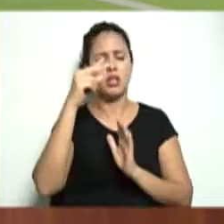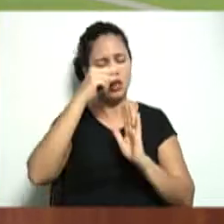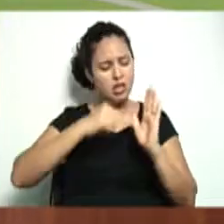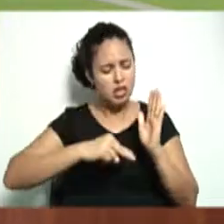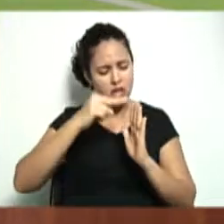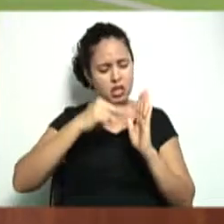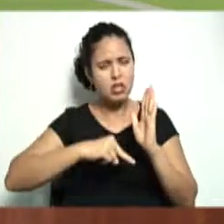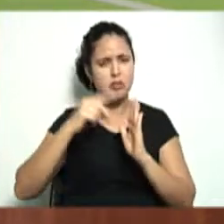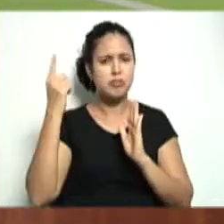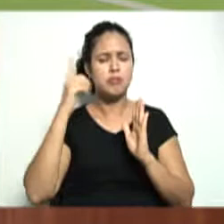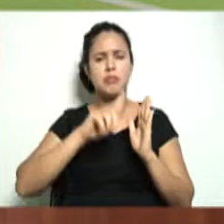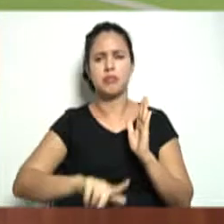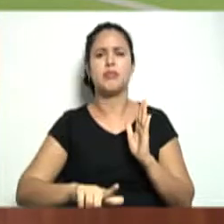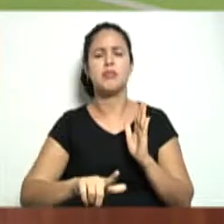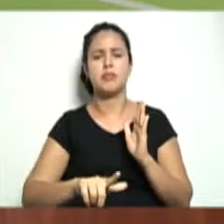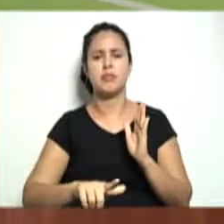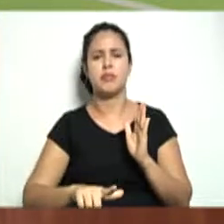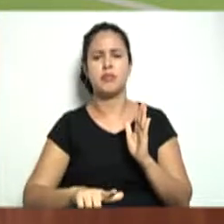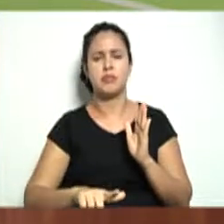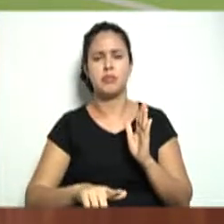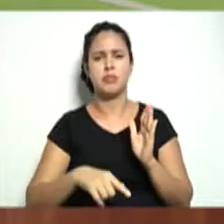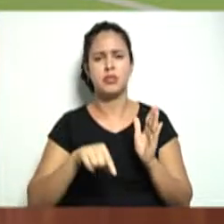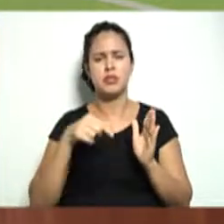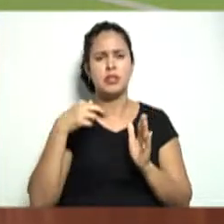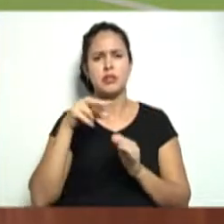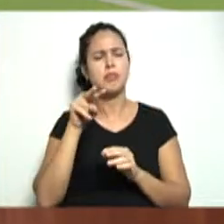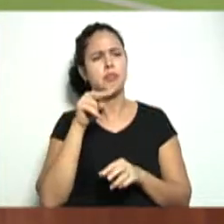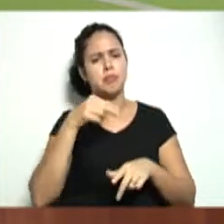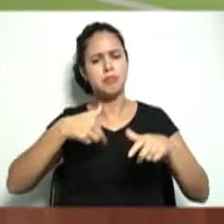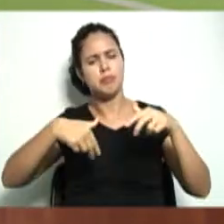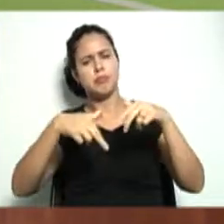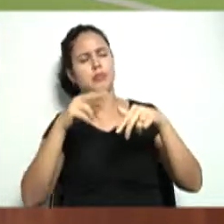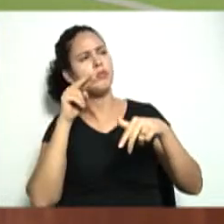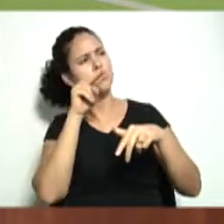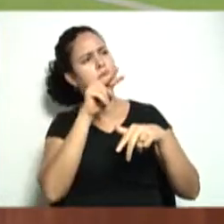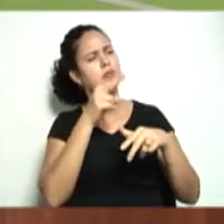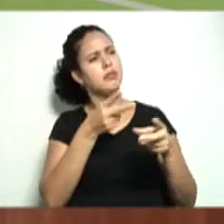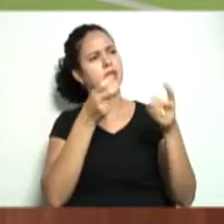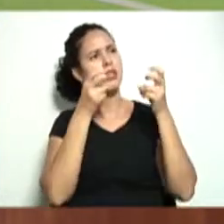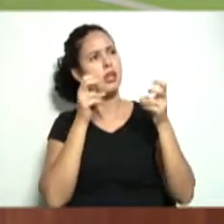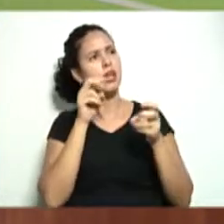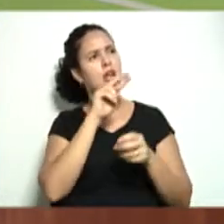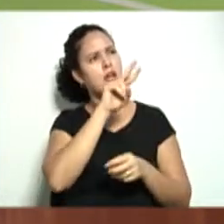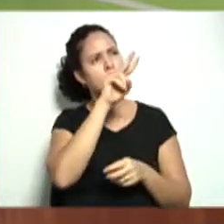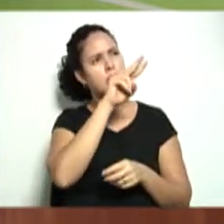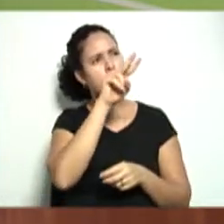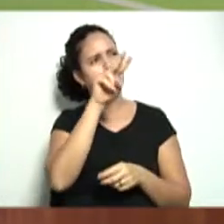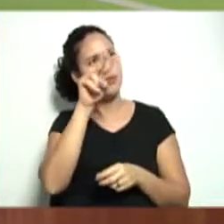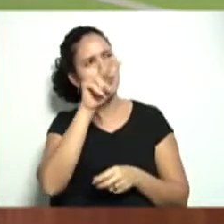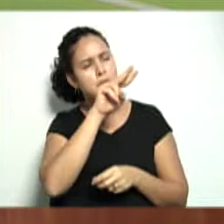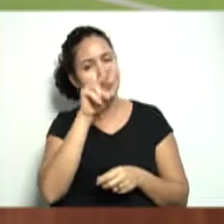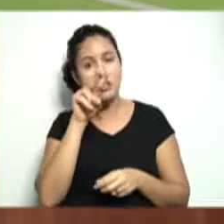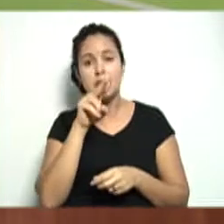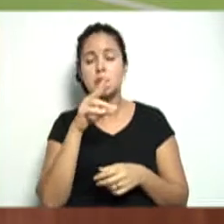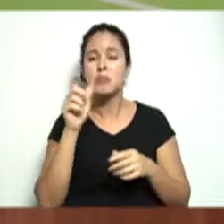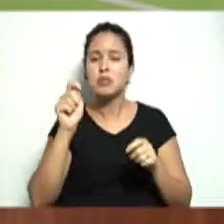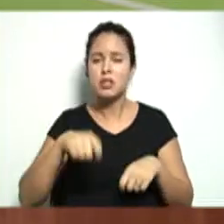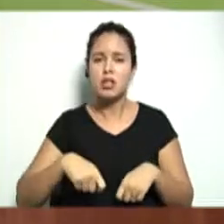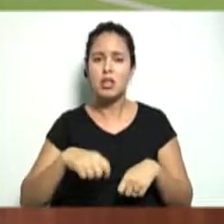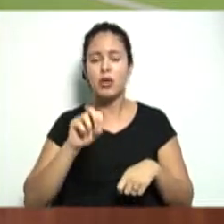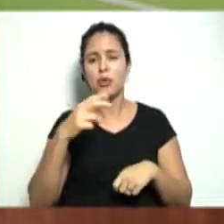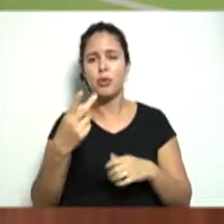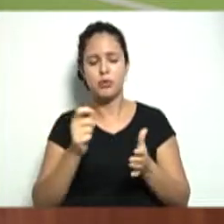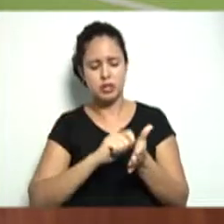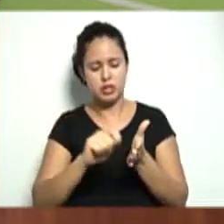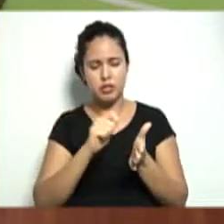lê até sem querer. Você vai andando, vê um dizer assim e está lendo, mesmo sem querer. Ou escrever. Antigamente